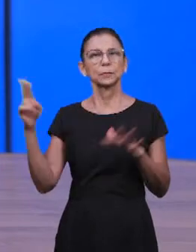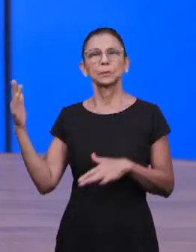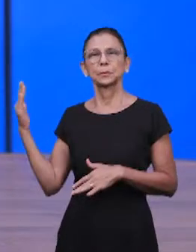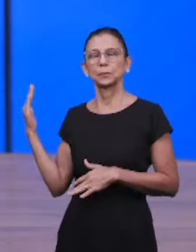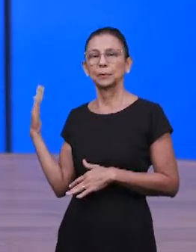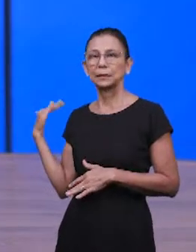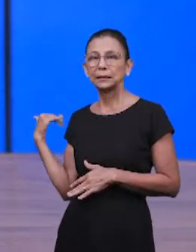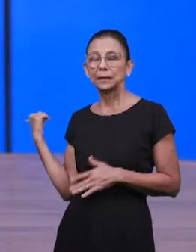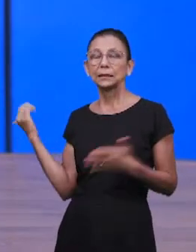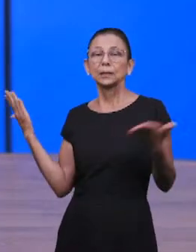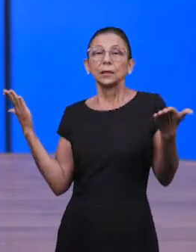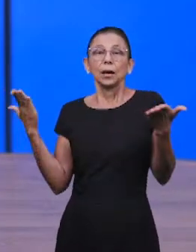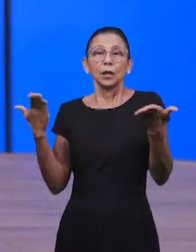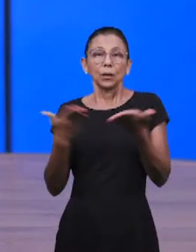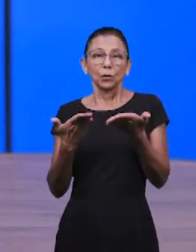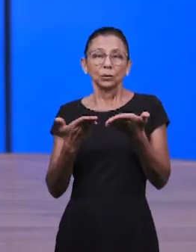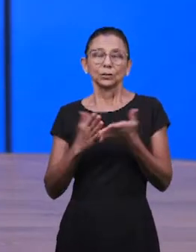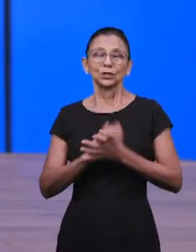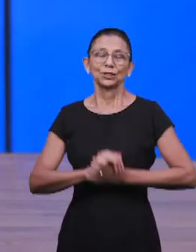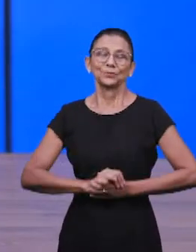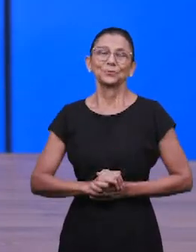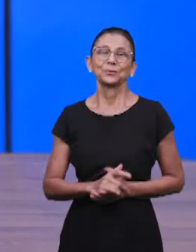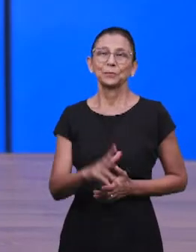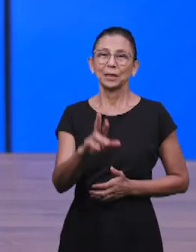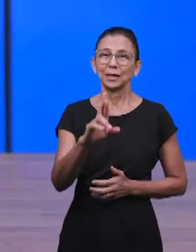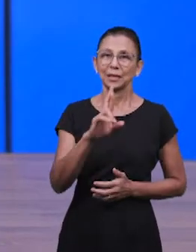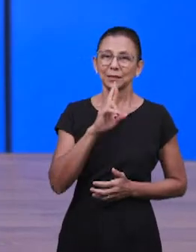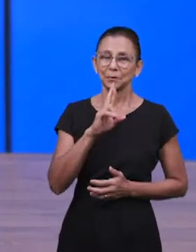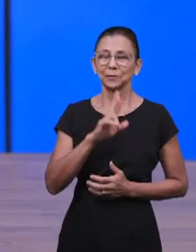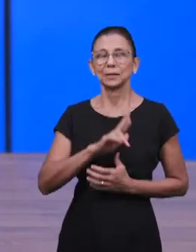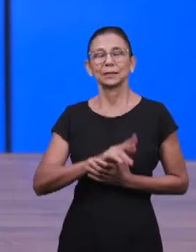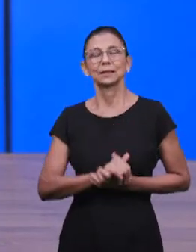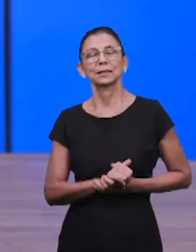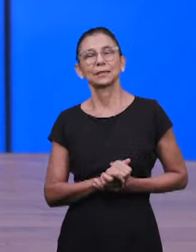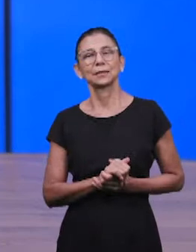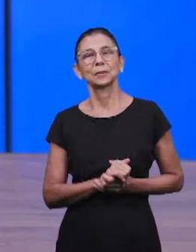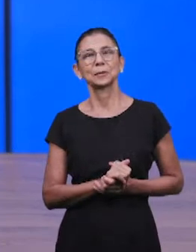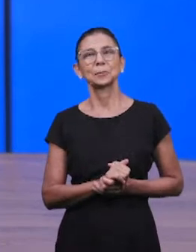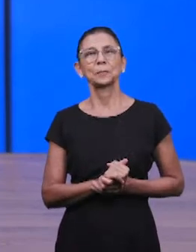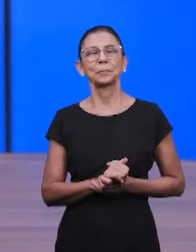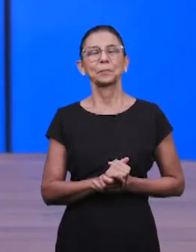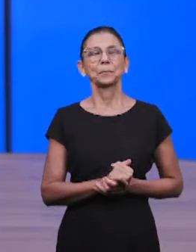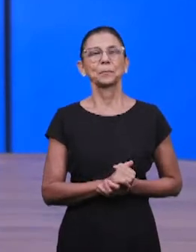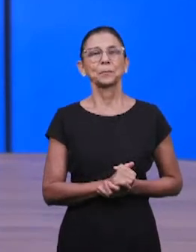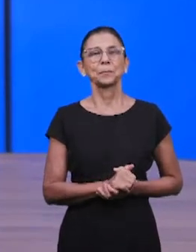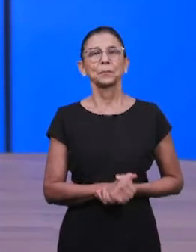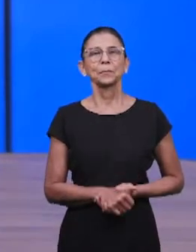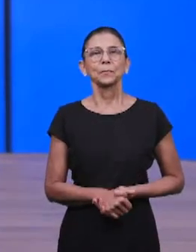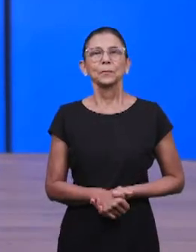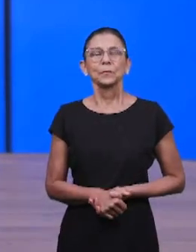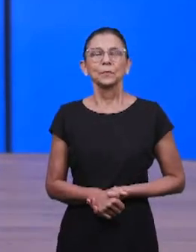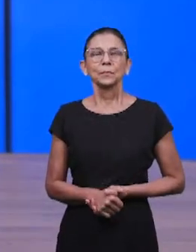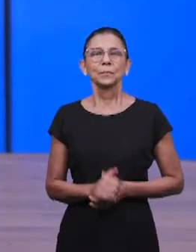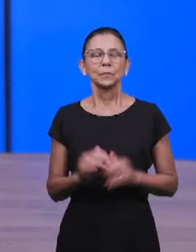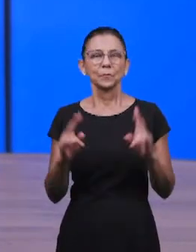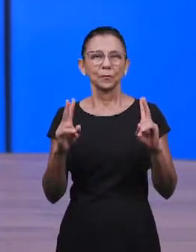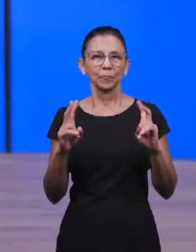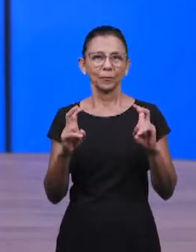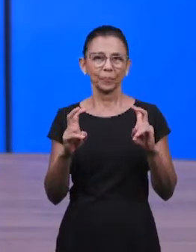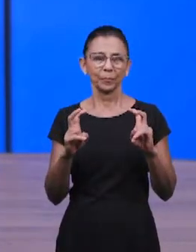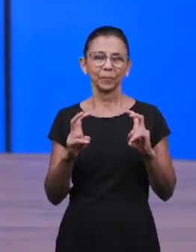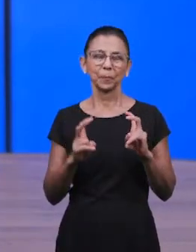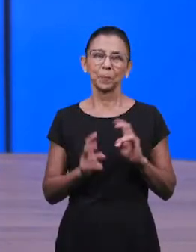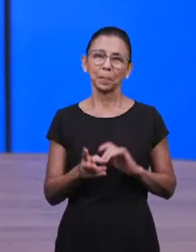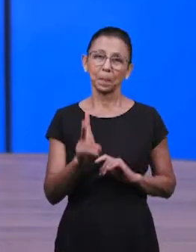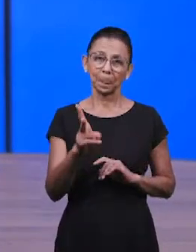esta semana, para o dia de hoje, e que nós estaremos aqui apresentando para os irmãos nessa primeira parte. E o nosso